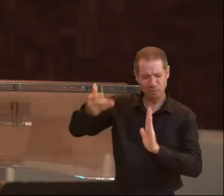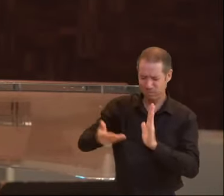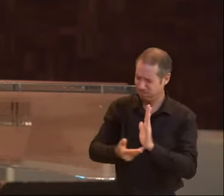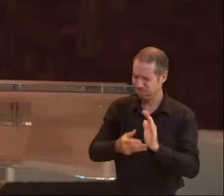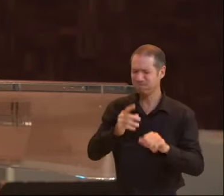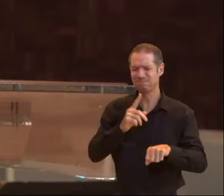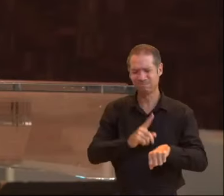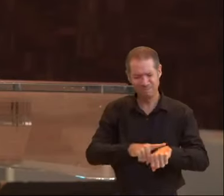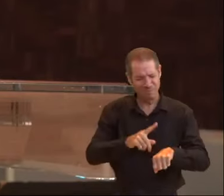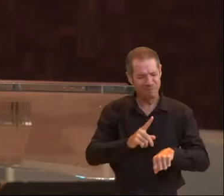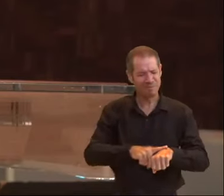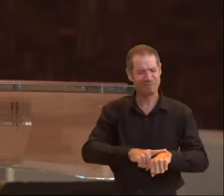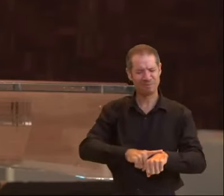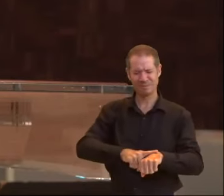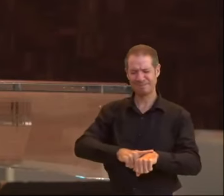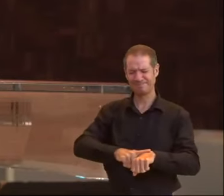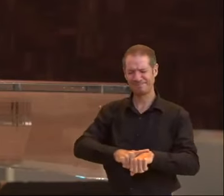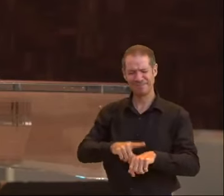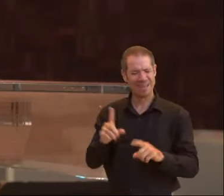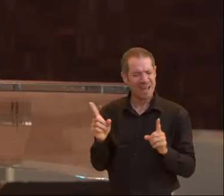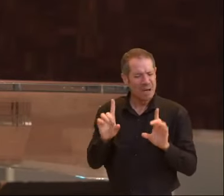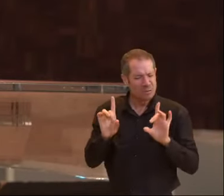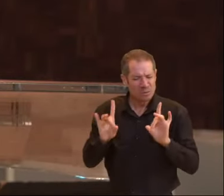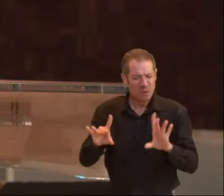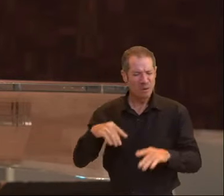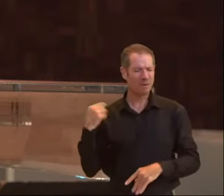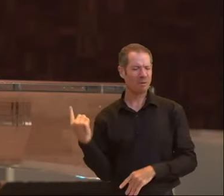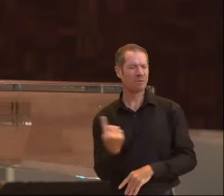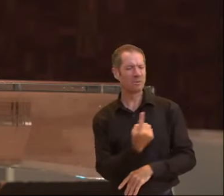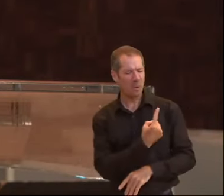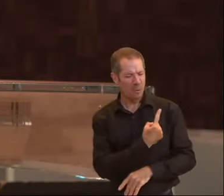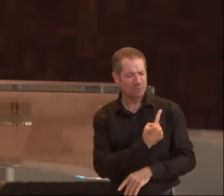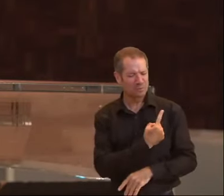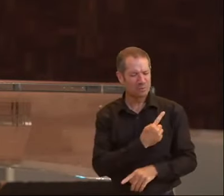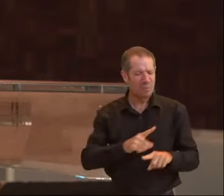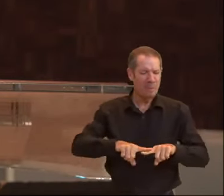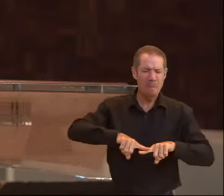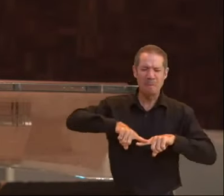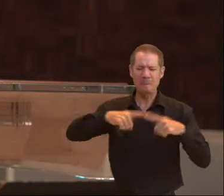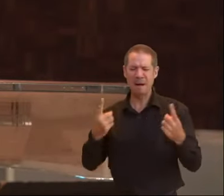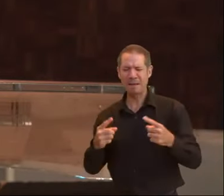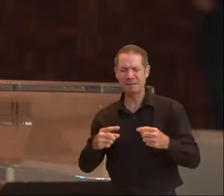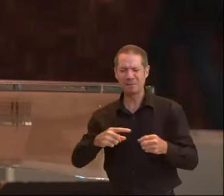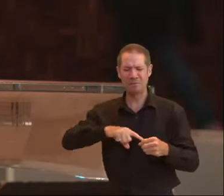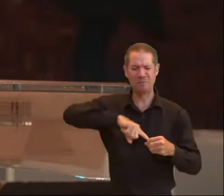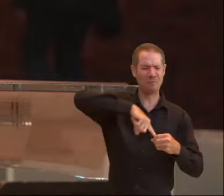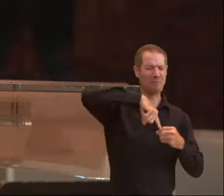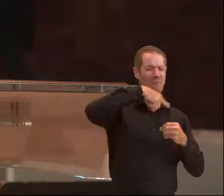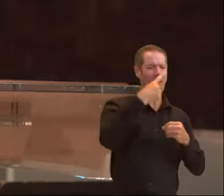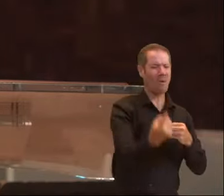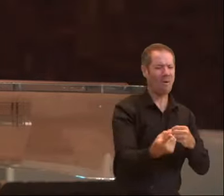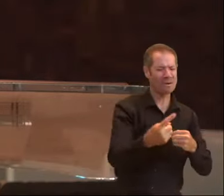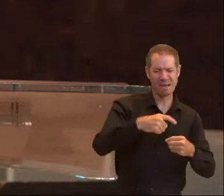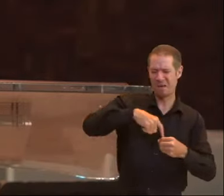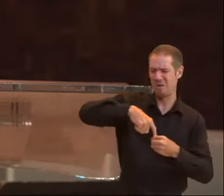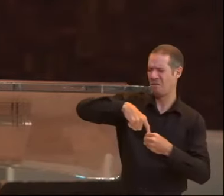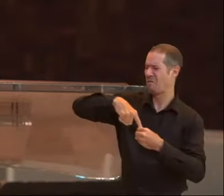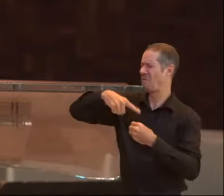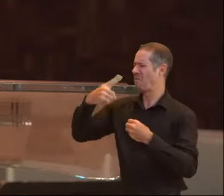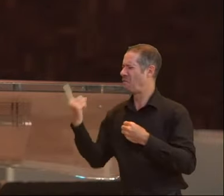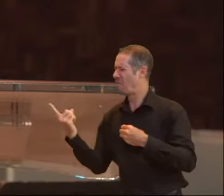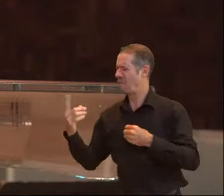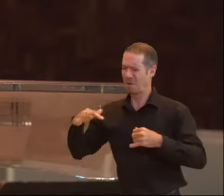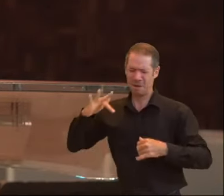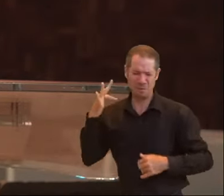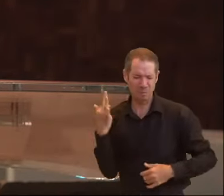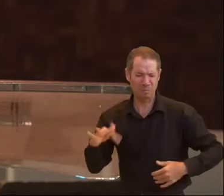Senhor. Não só pelos nossos aqui, mas pelo mundo afora, Senhor. Há muita